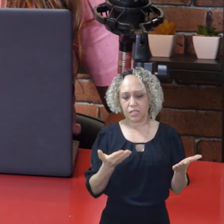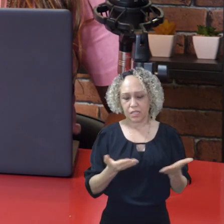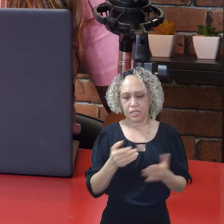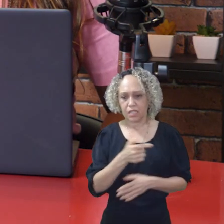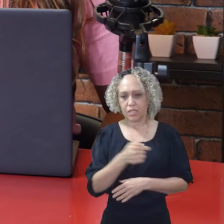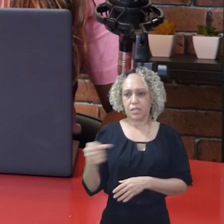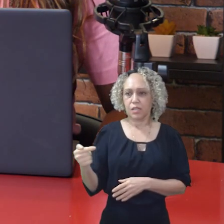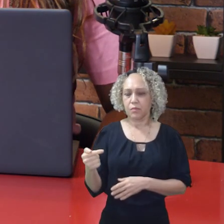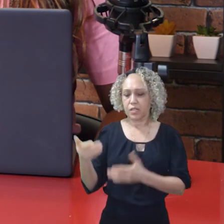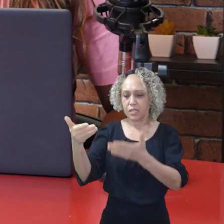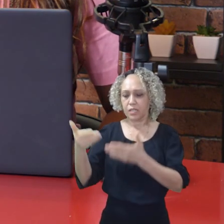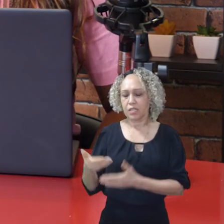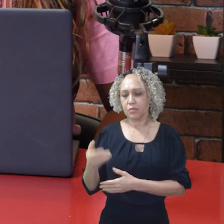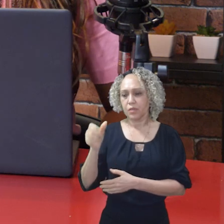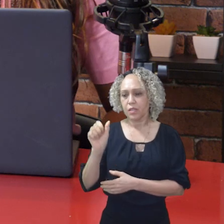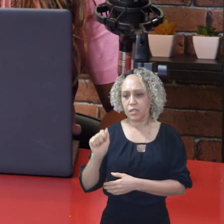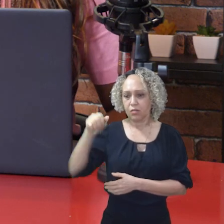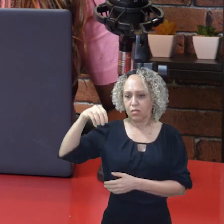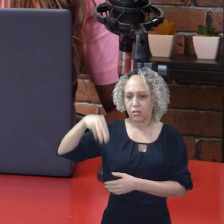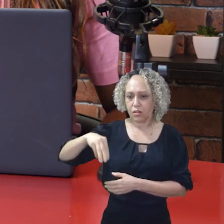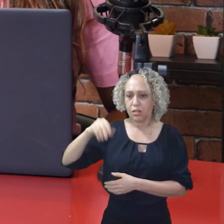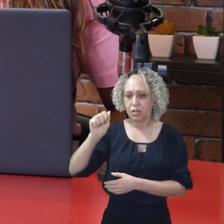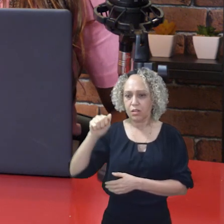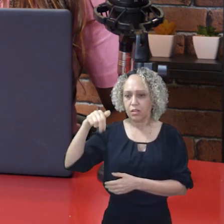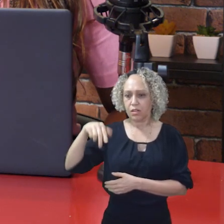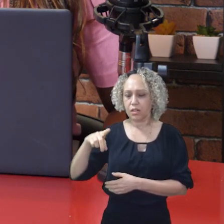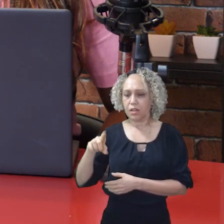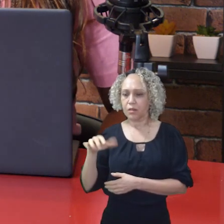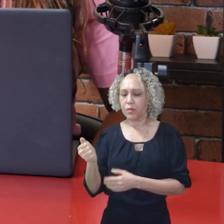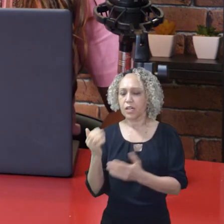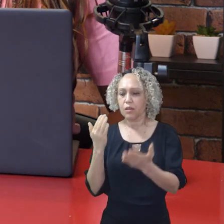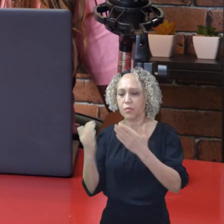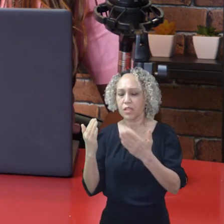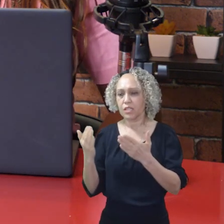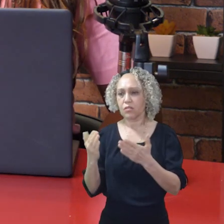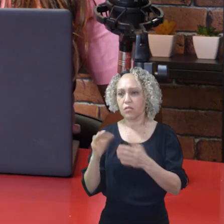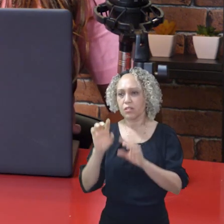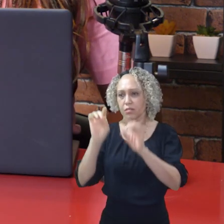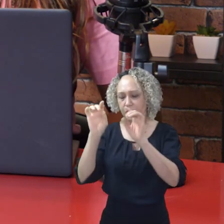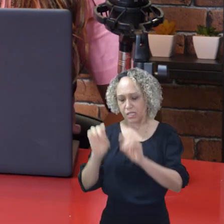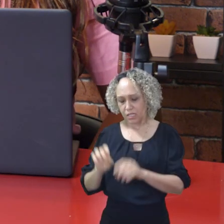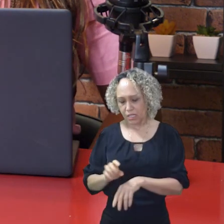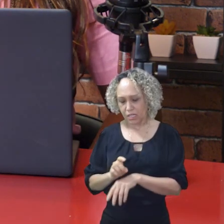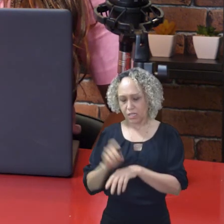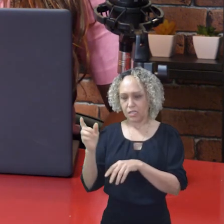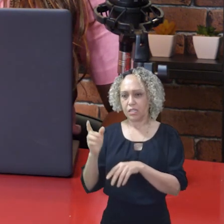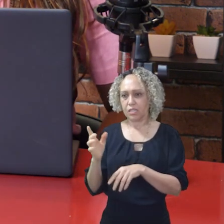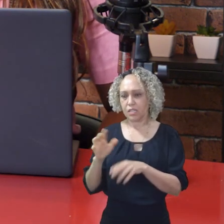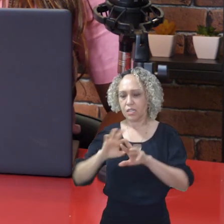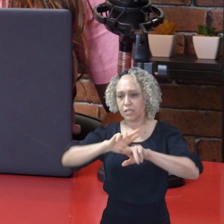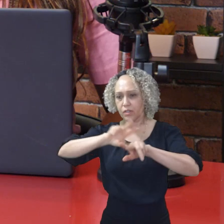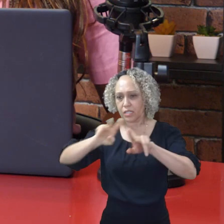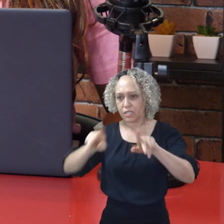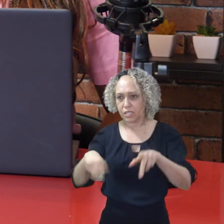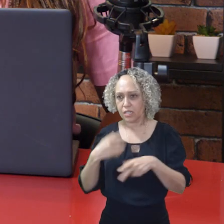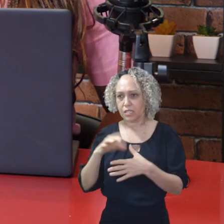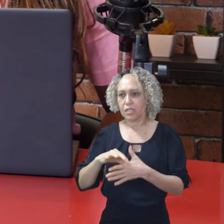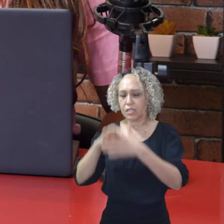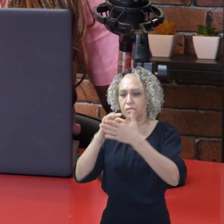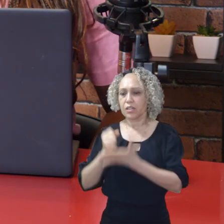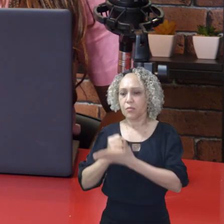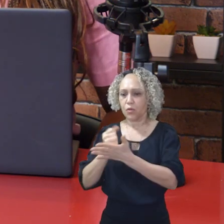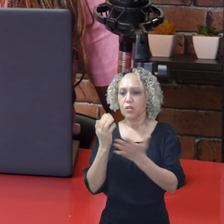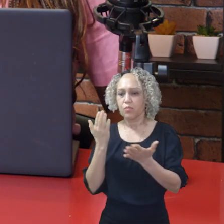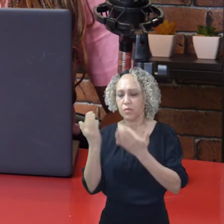dessa semana recebeu Amanda de Moraes. Ela é psicóloga, especialista em diversidade e inclusão na TODES e líder